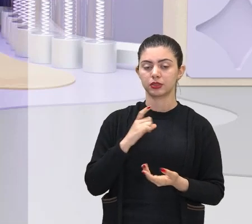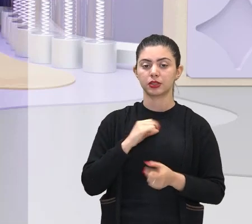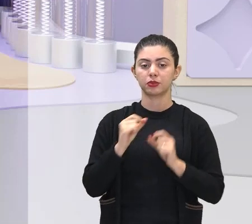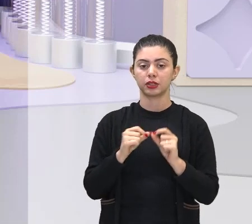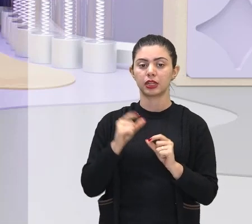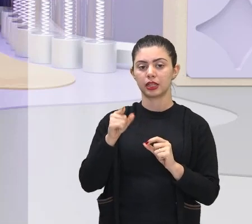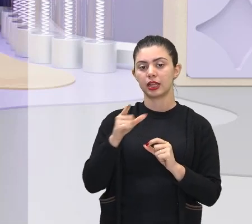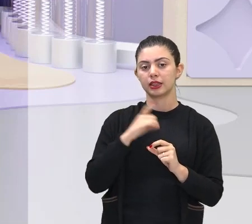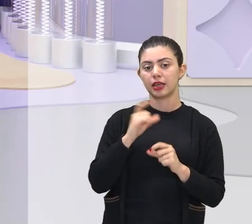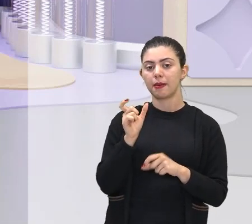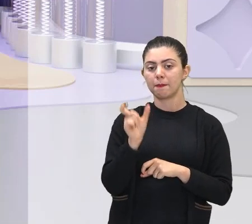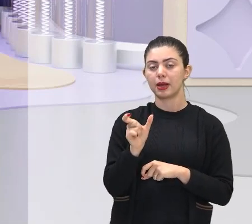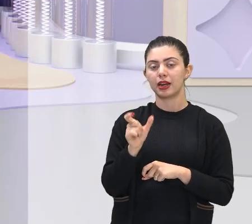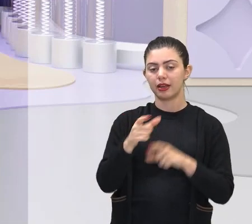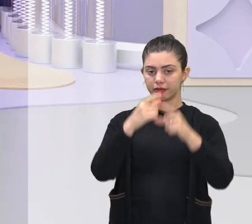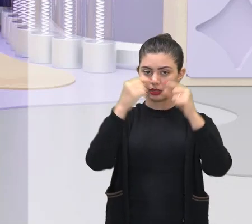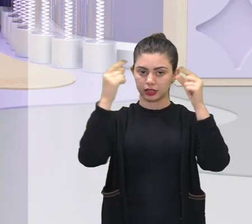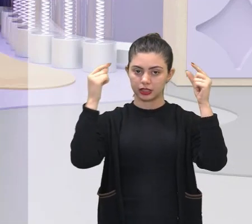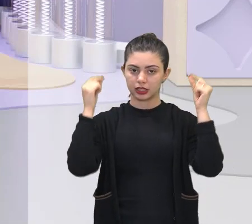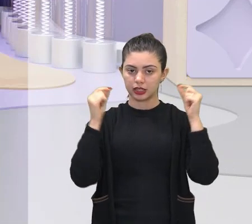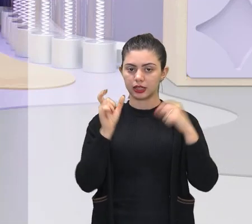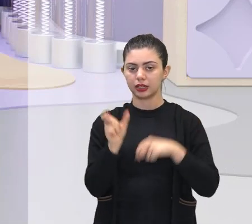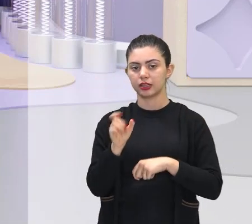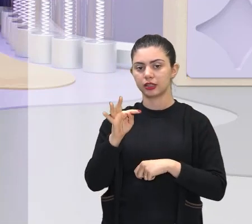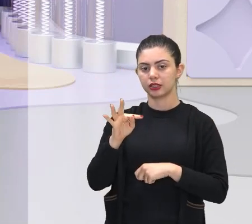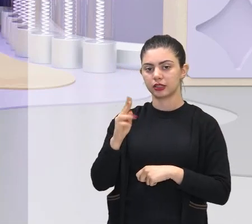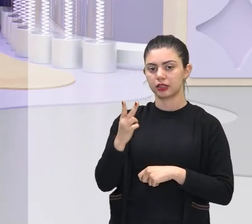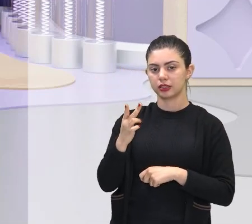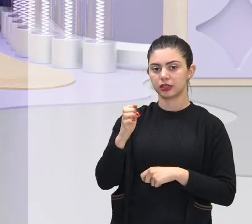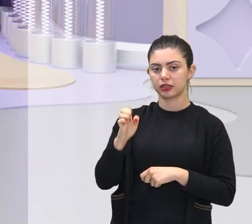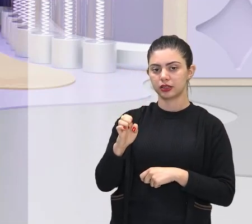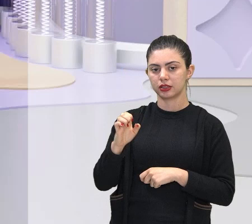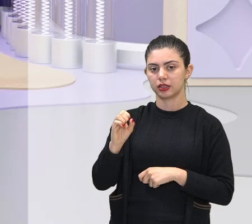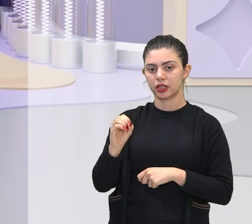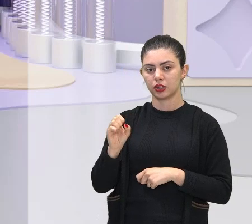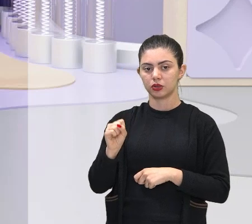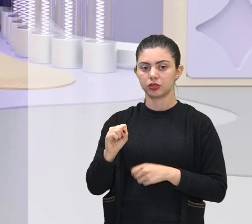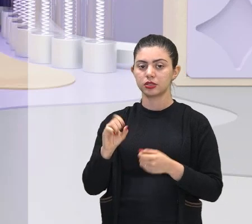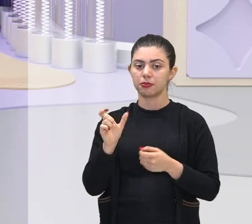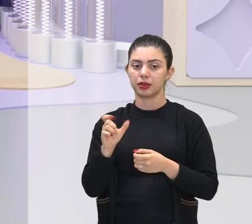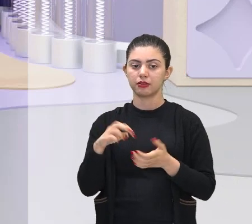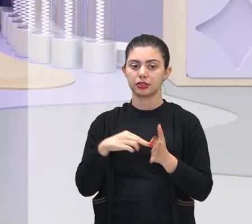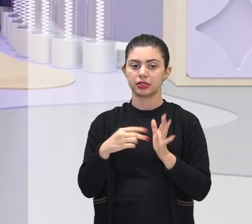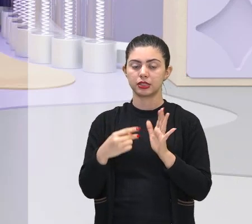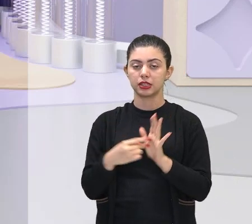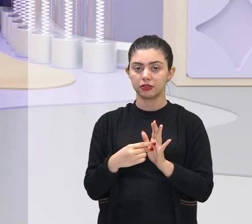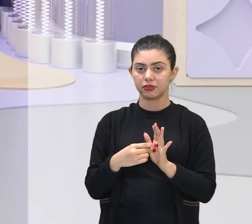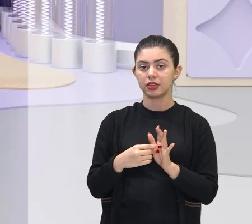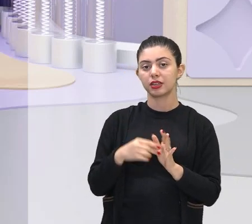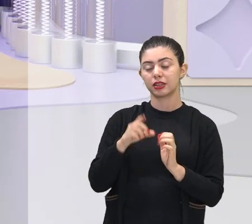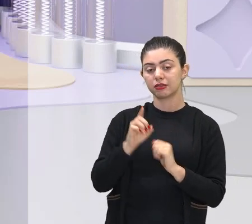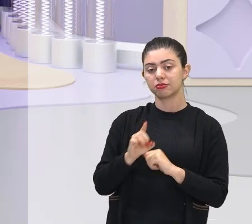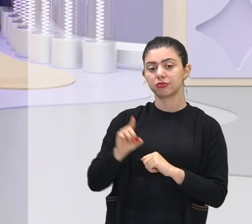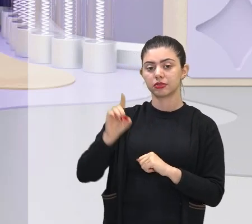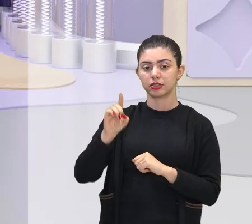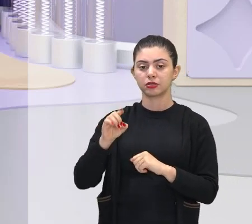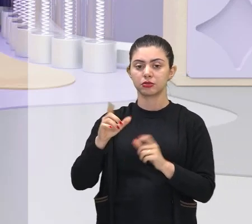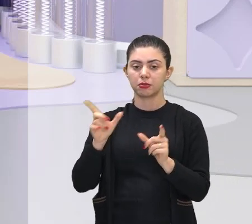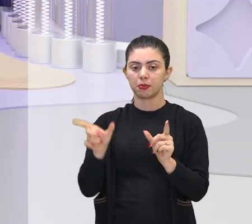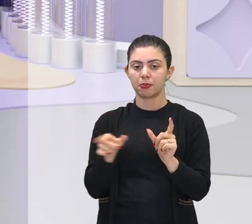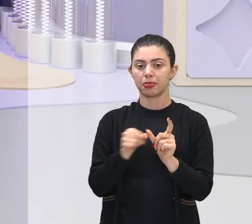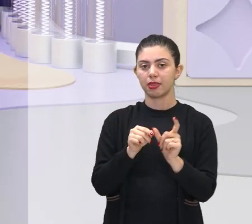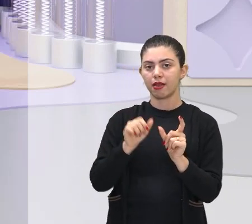composição íntegra da palavra grega theos, que significa Deus, e o prefixo a, que indica